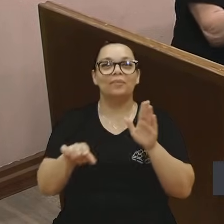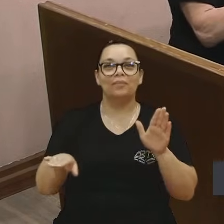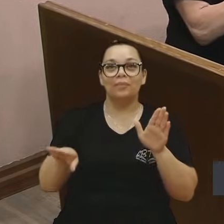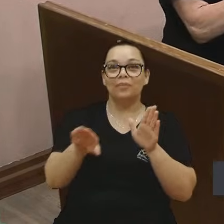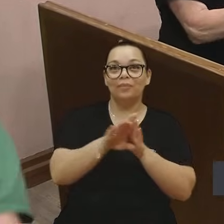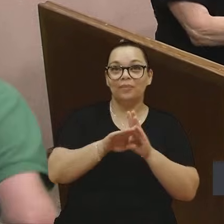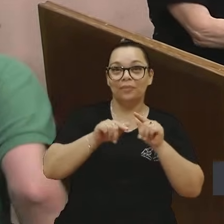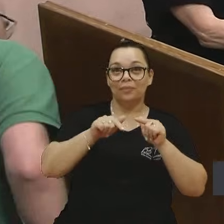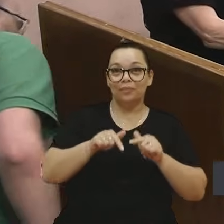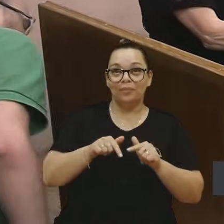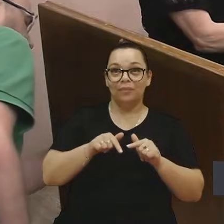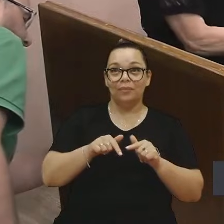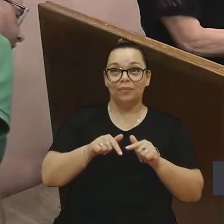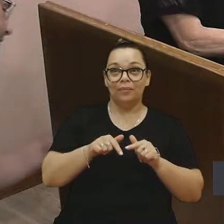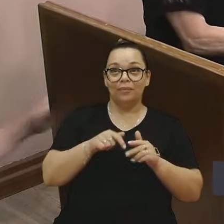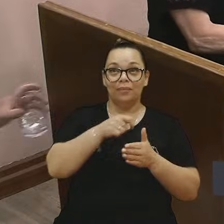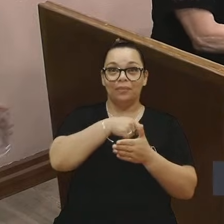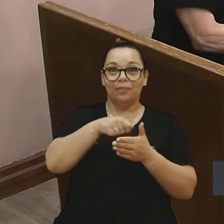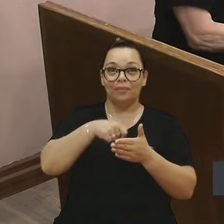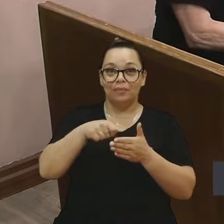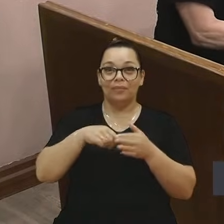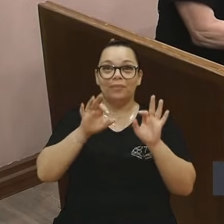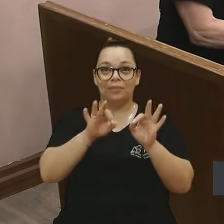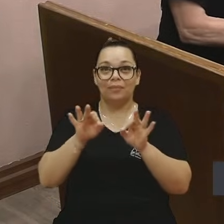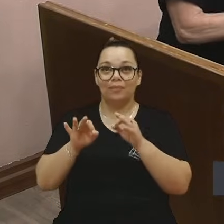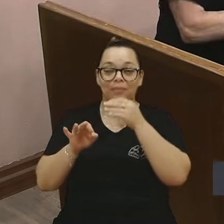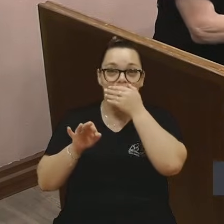e a gente começa a tremer, mas vai dar tudo certo.